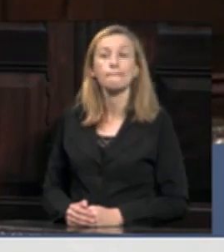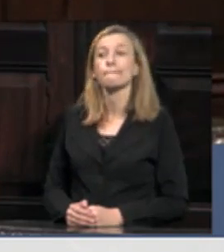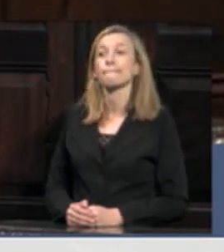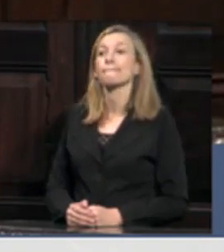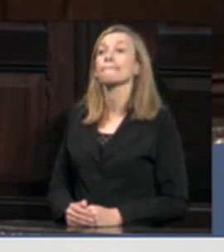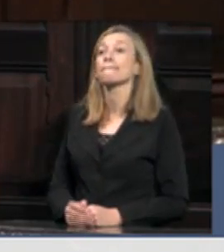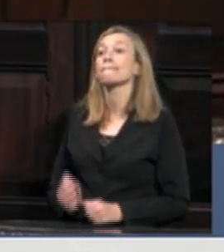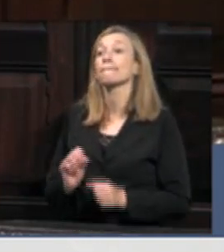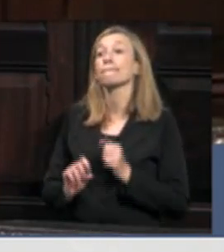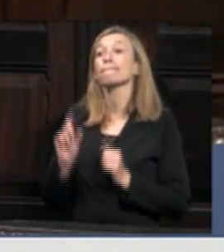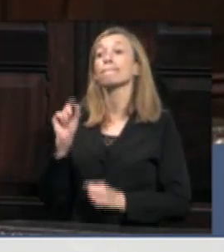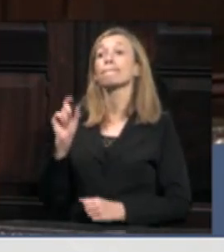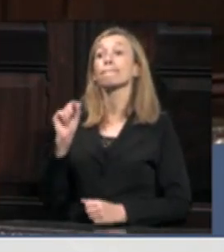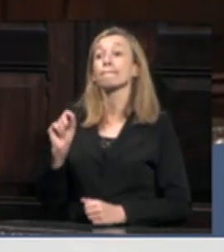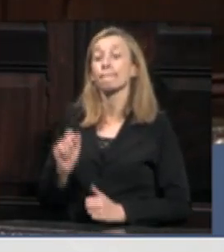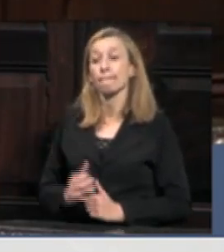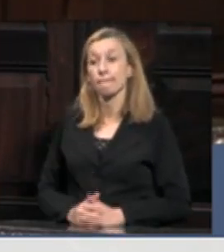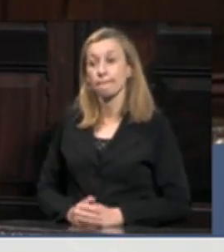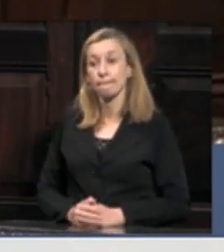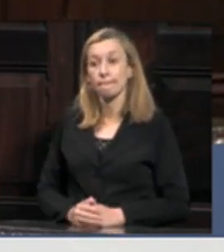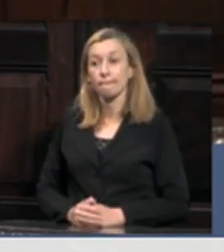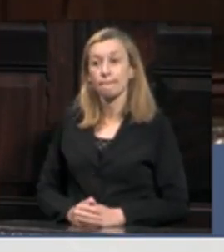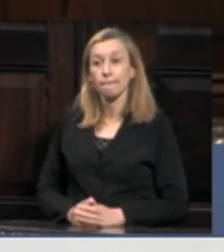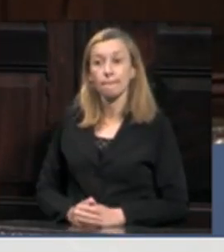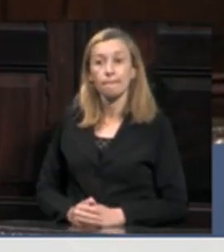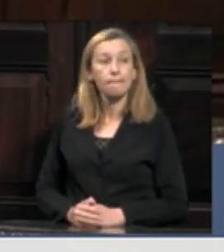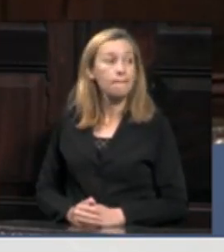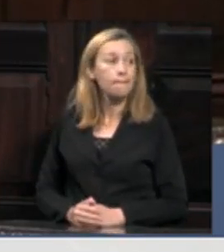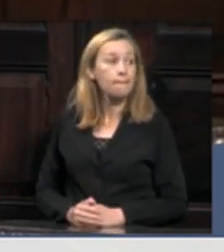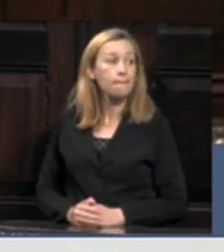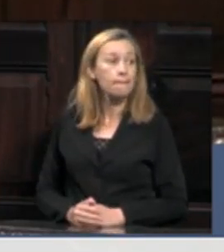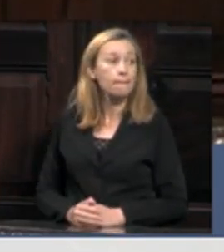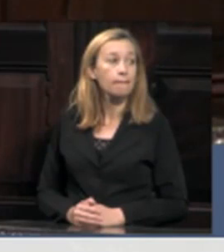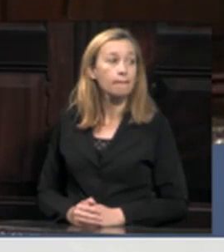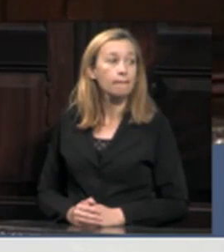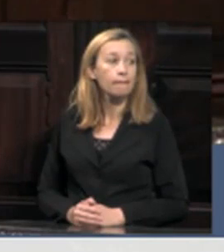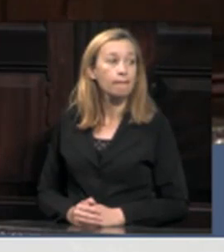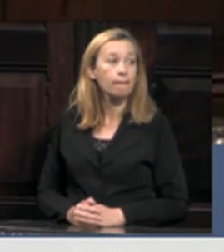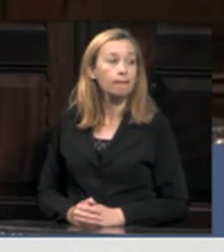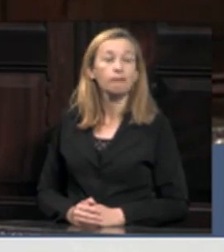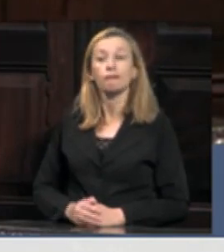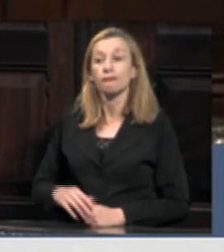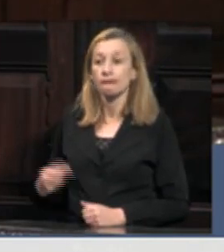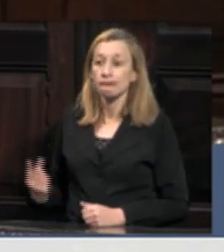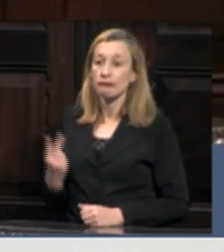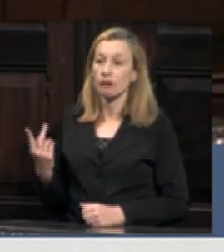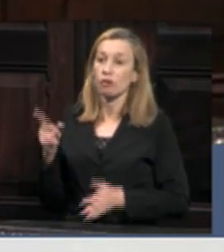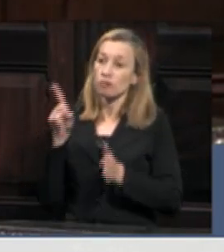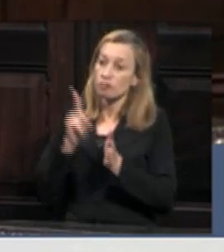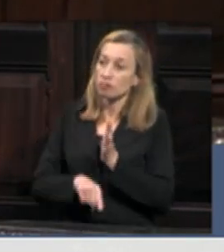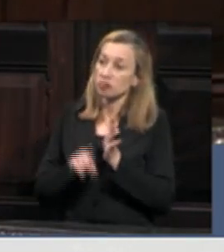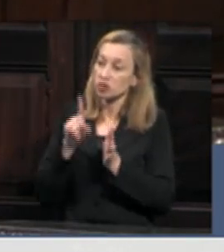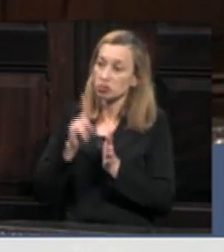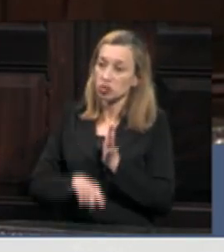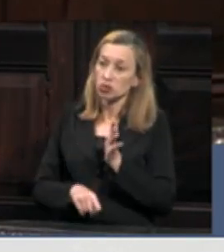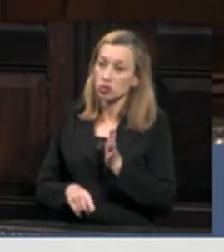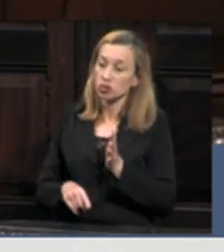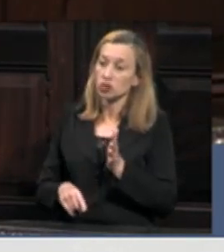subsídios fosse cada vez mais anabolizado